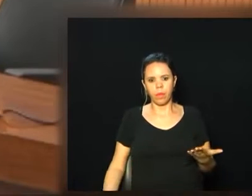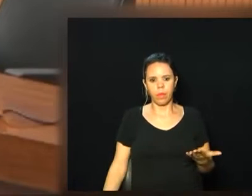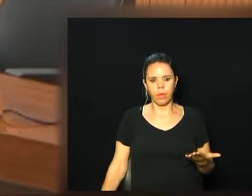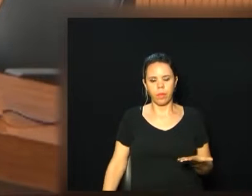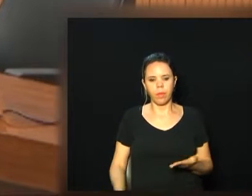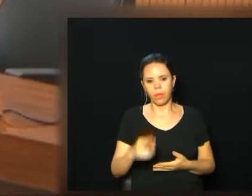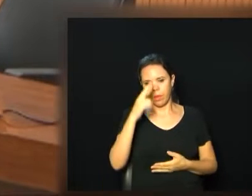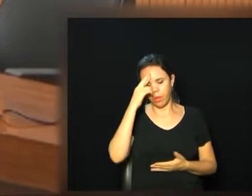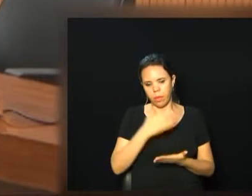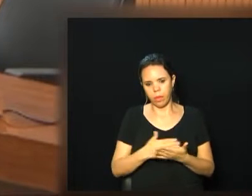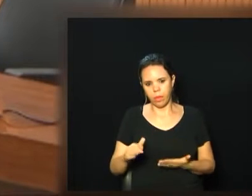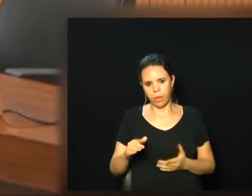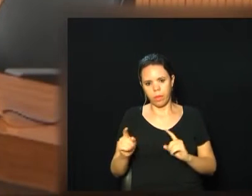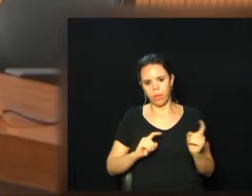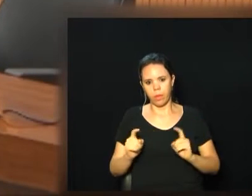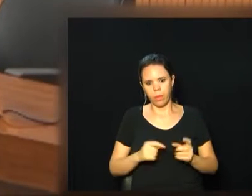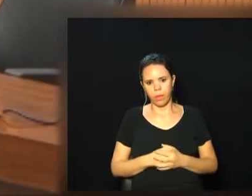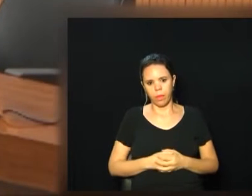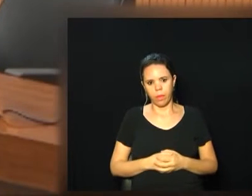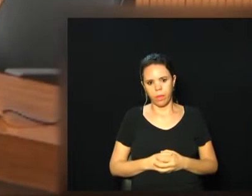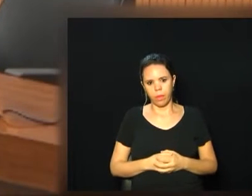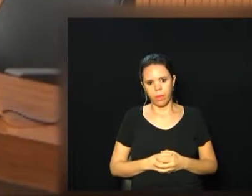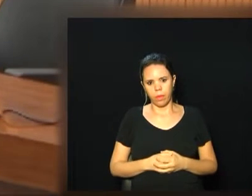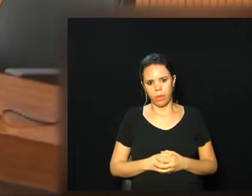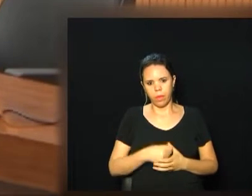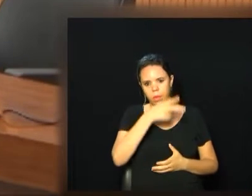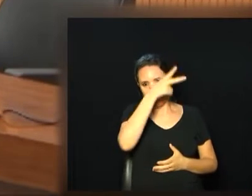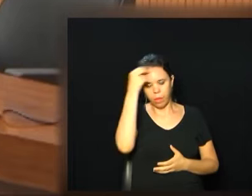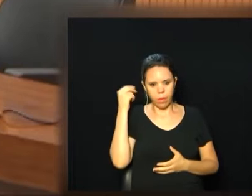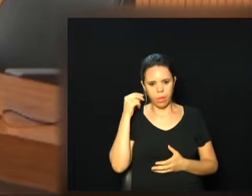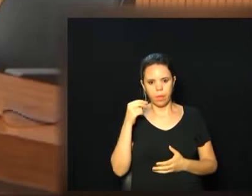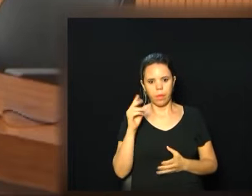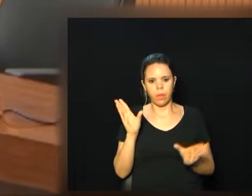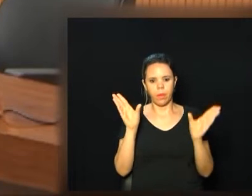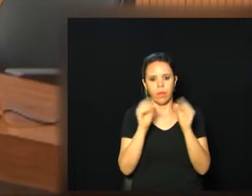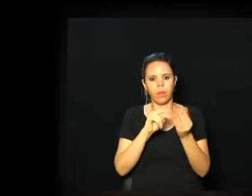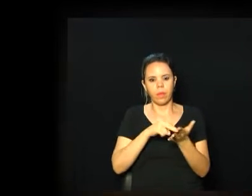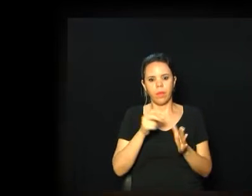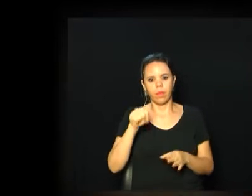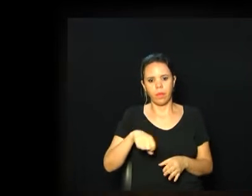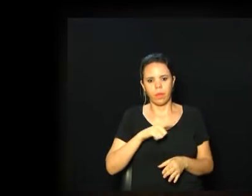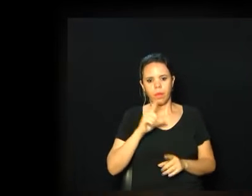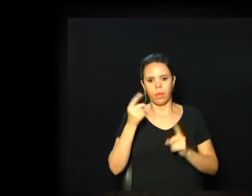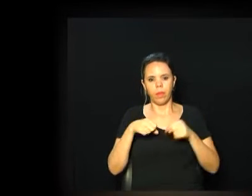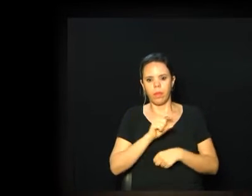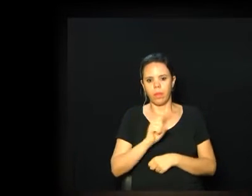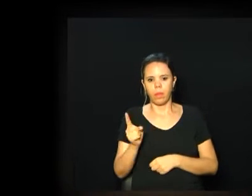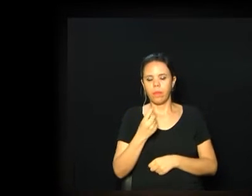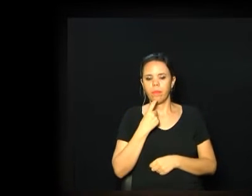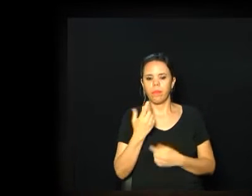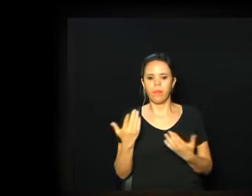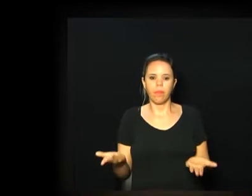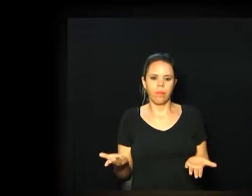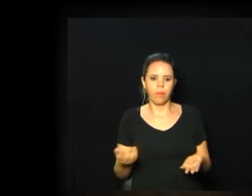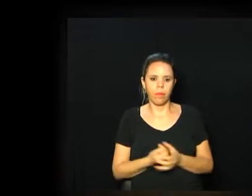meio-dia uma reunião em que a prefeitura vai definir se vai ter carnaval ou não em Campinas.